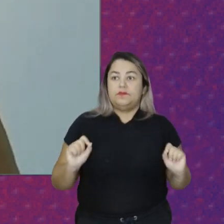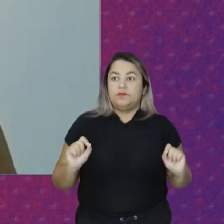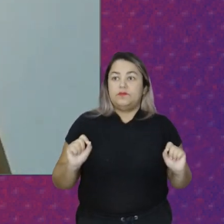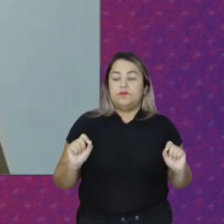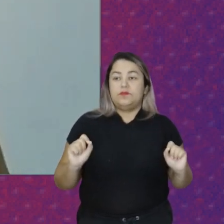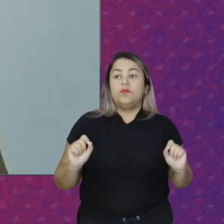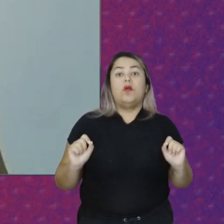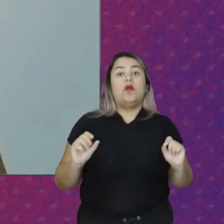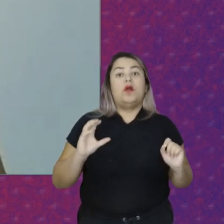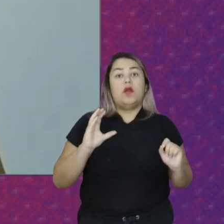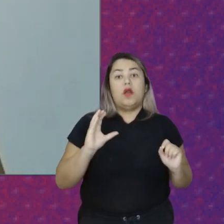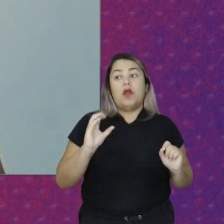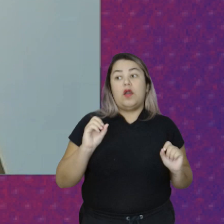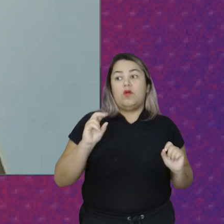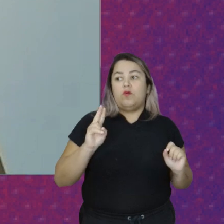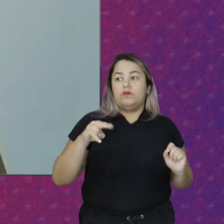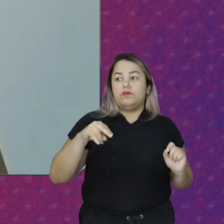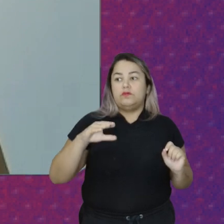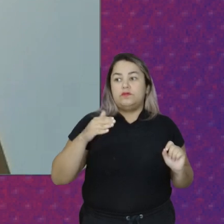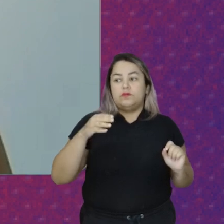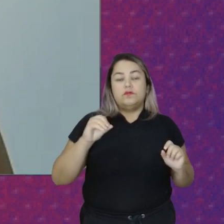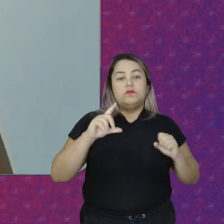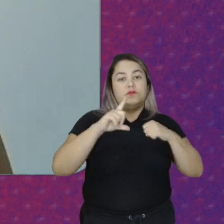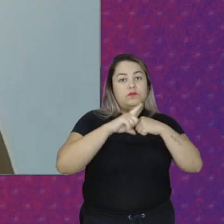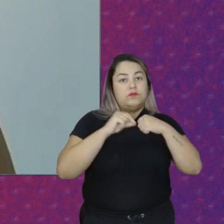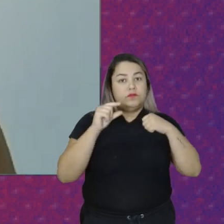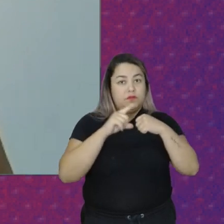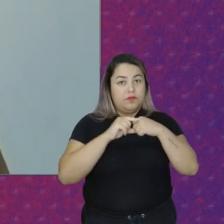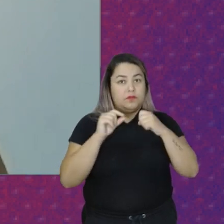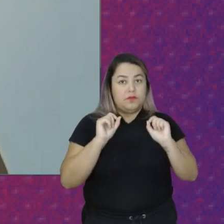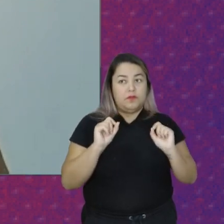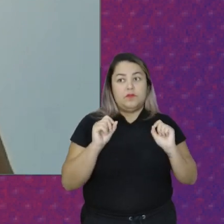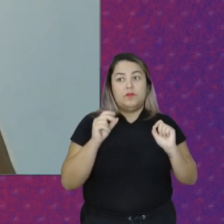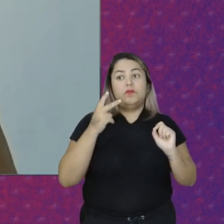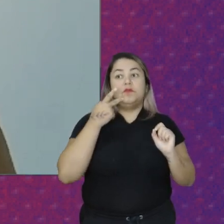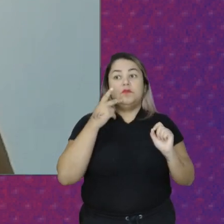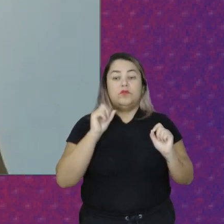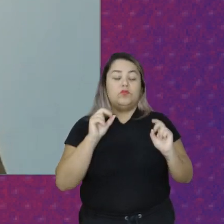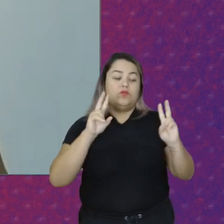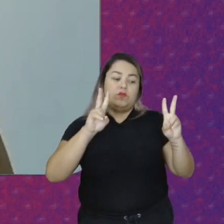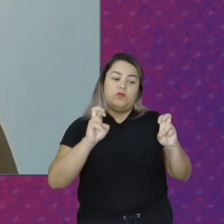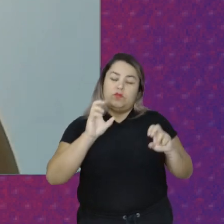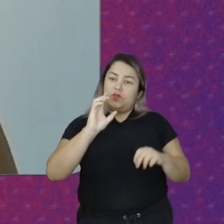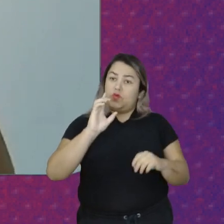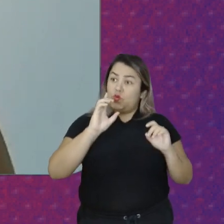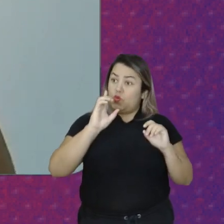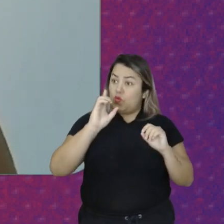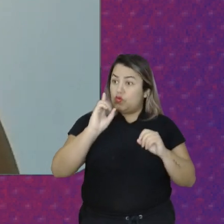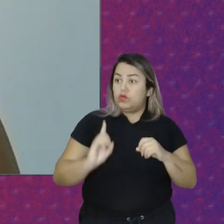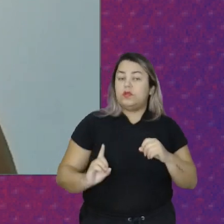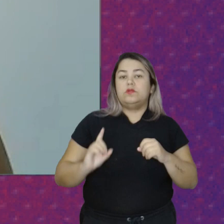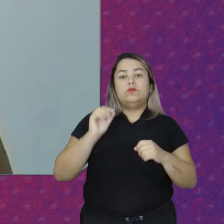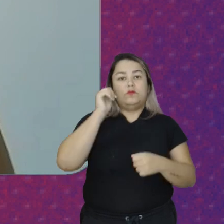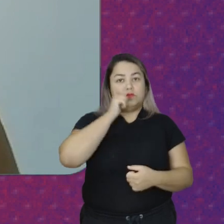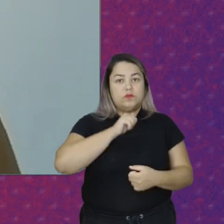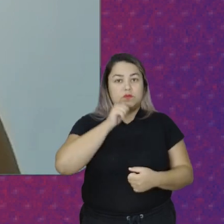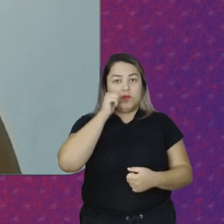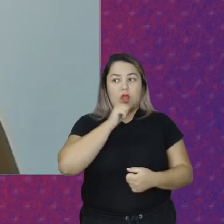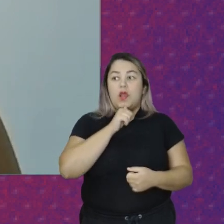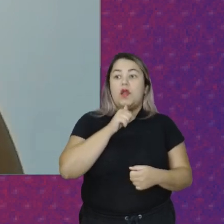A Convenção, ela traz também um artigo específico sobre os direitos de mulheres e meninas com